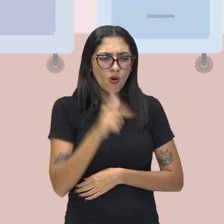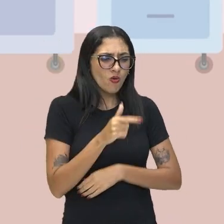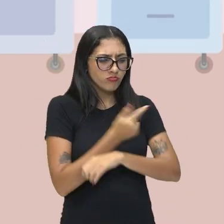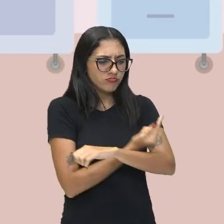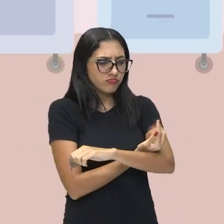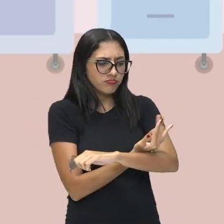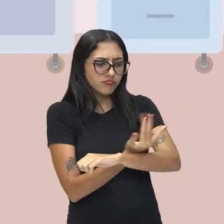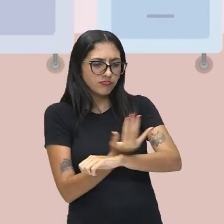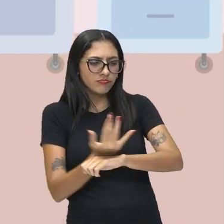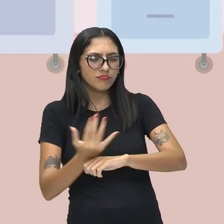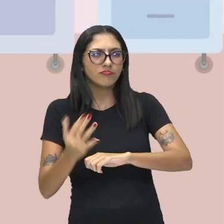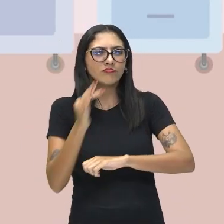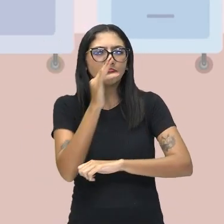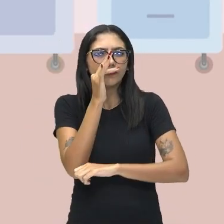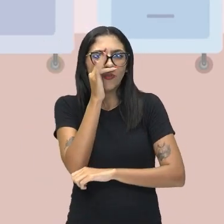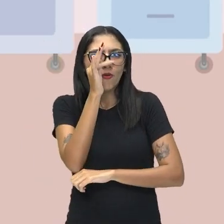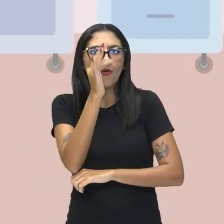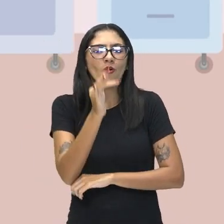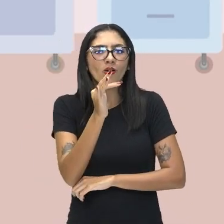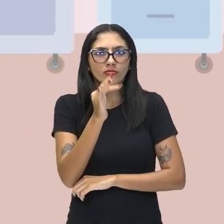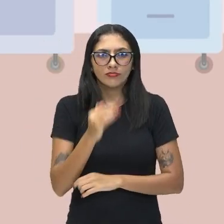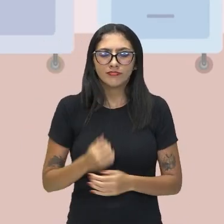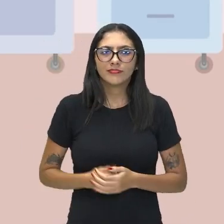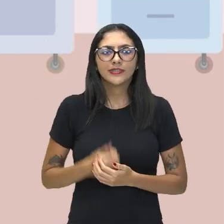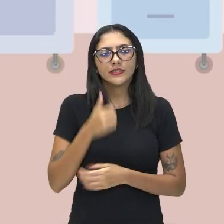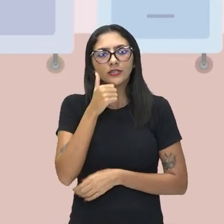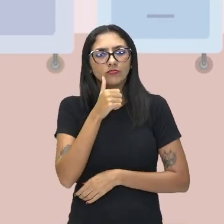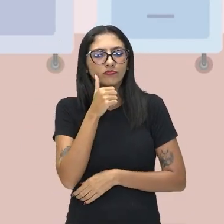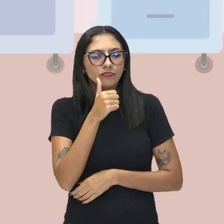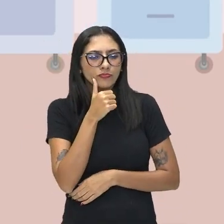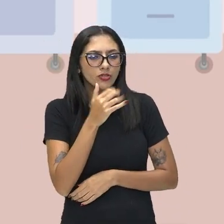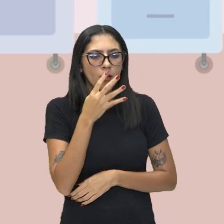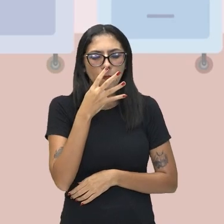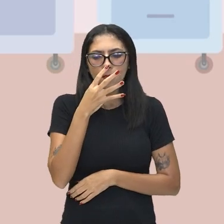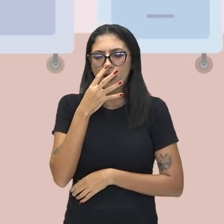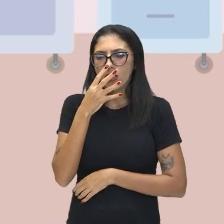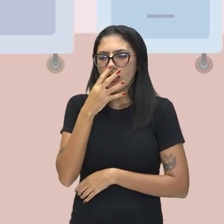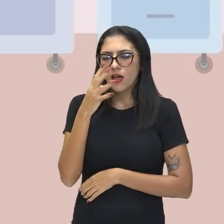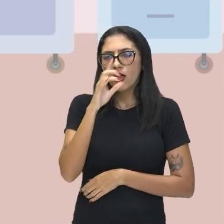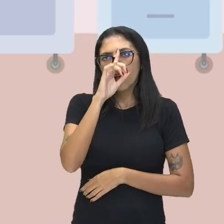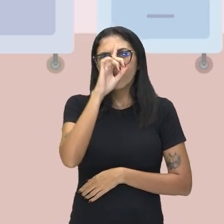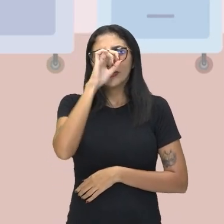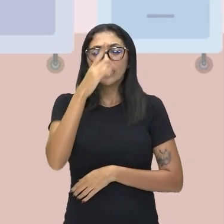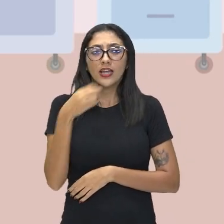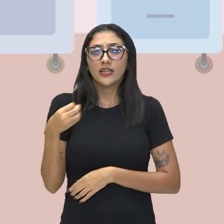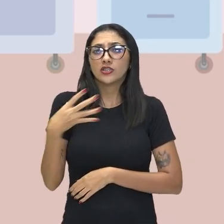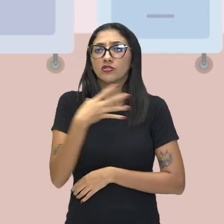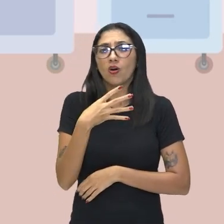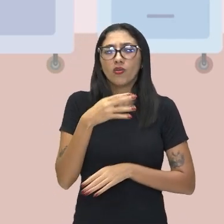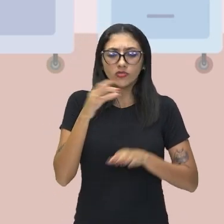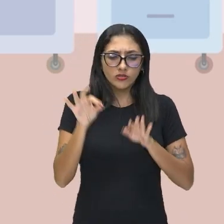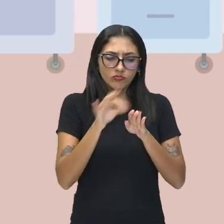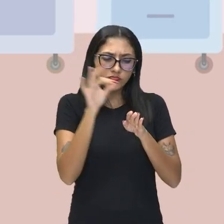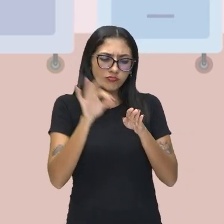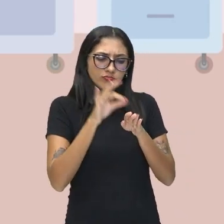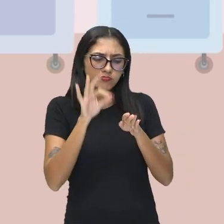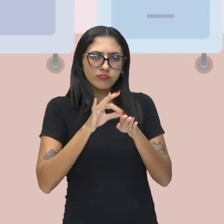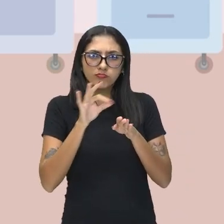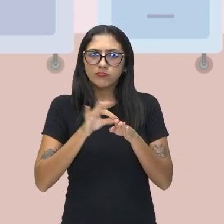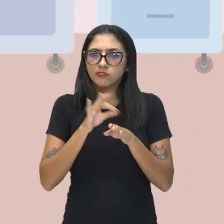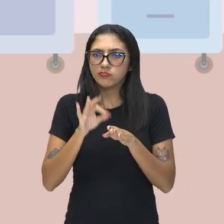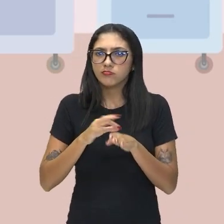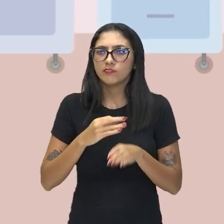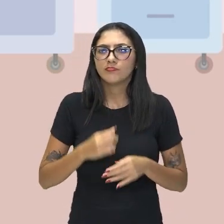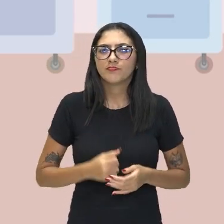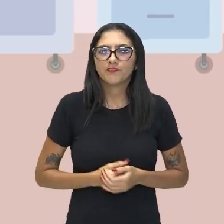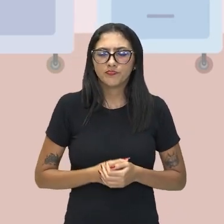pétalas, a moça colocava na lançadeira grossos fios cinzentos do algodão mais felpudo. Em breve,